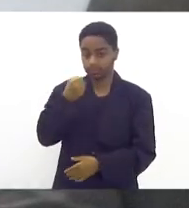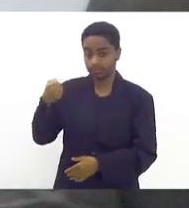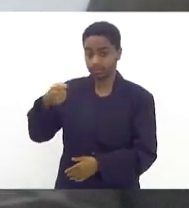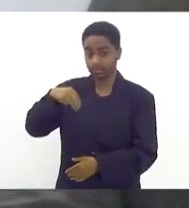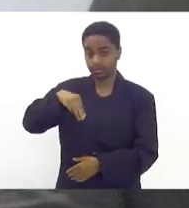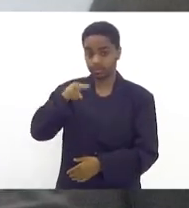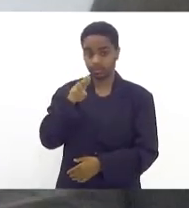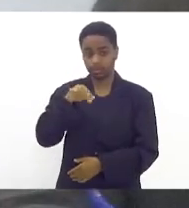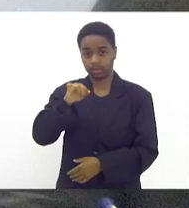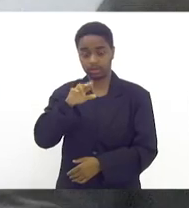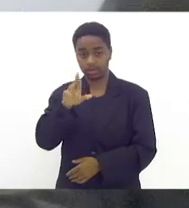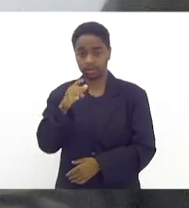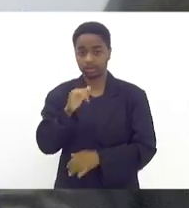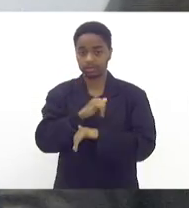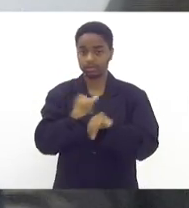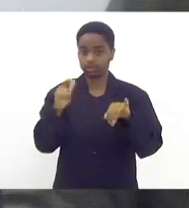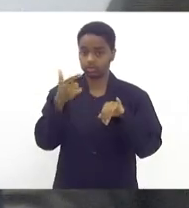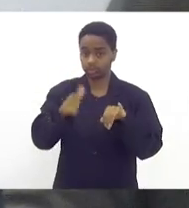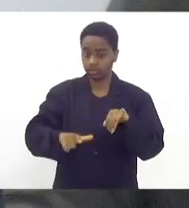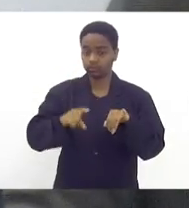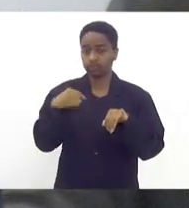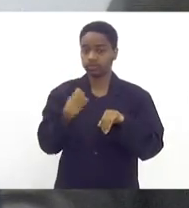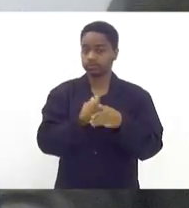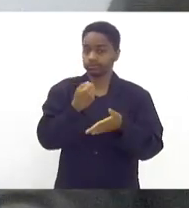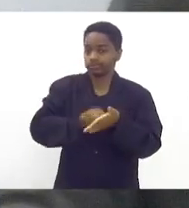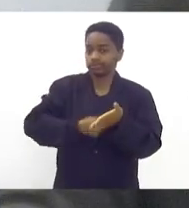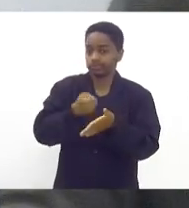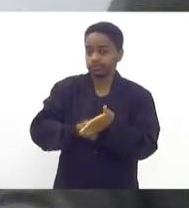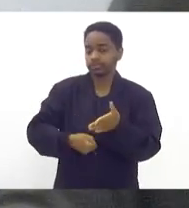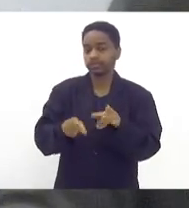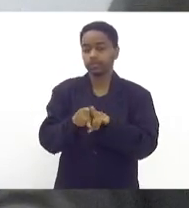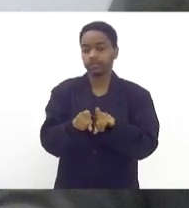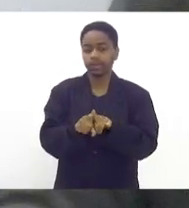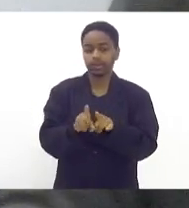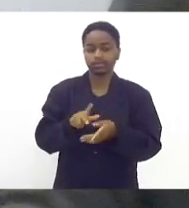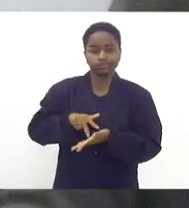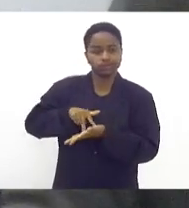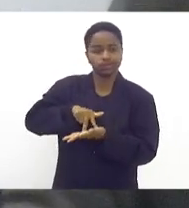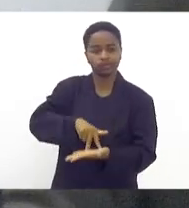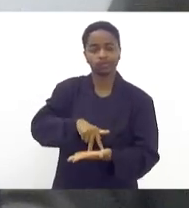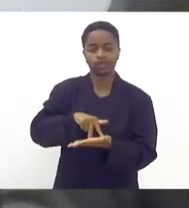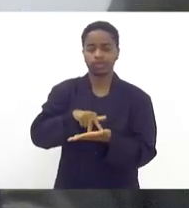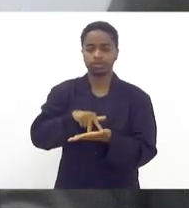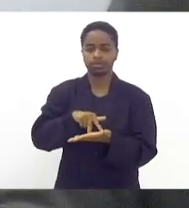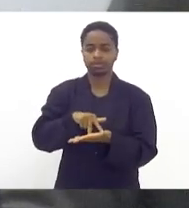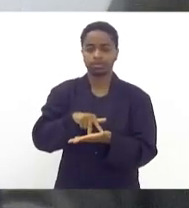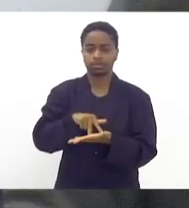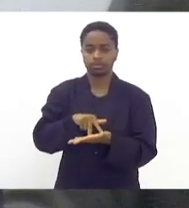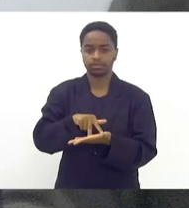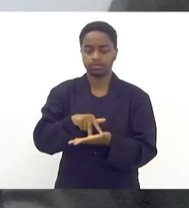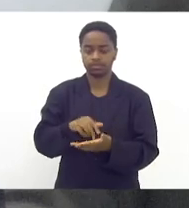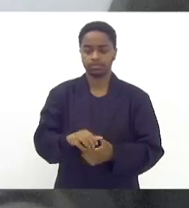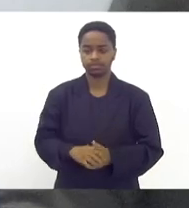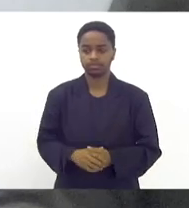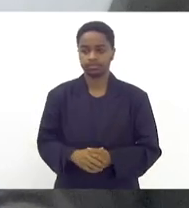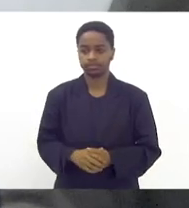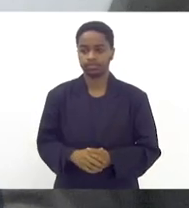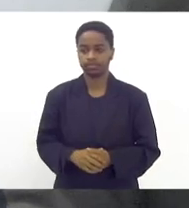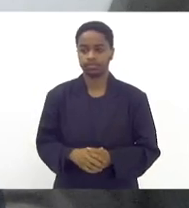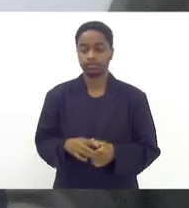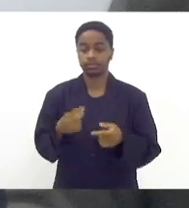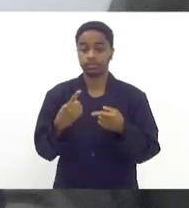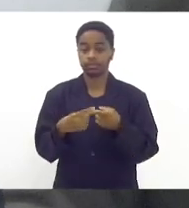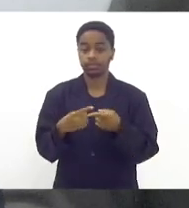a nossa luta a nossa luta de maneira muito firme vai ser eh dar o